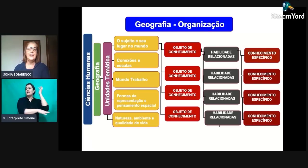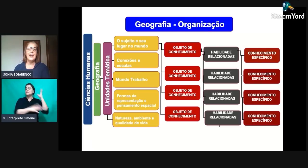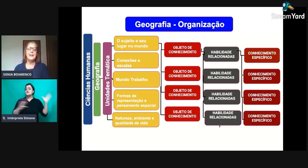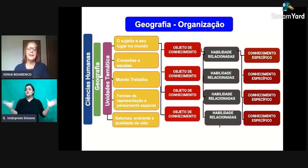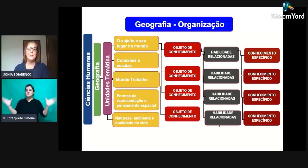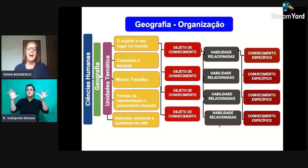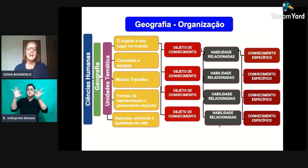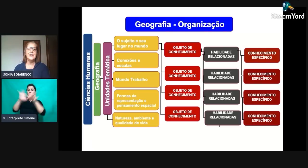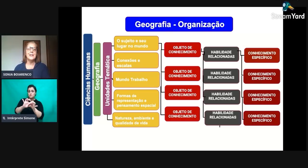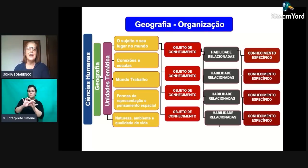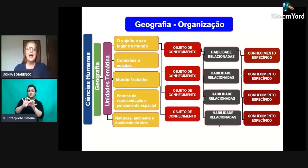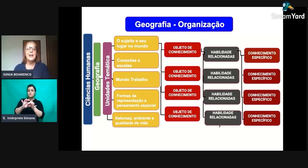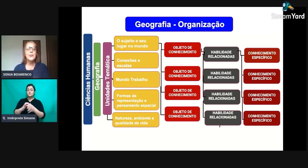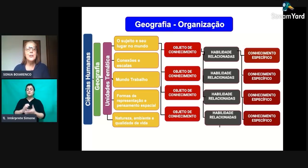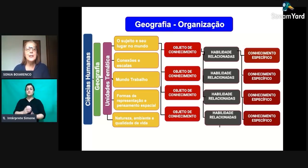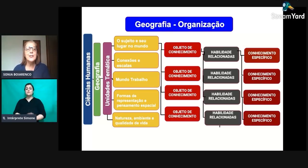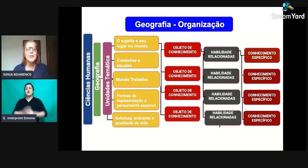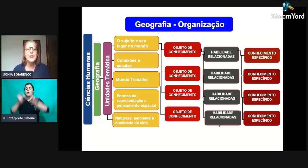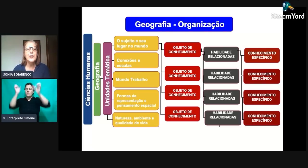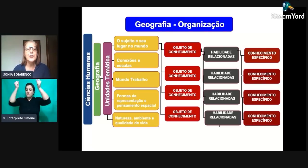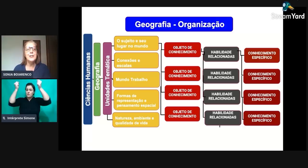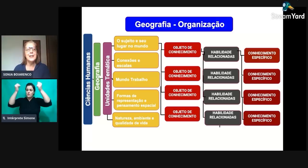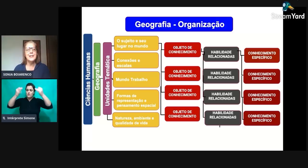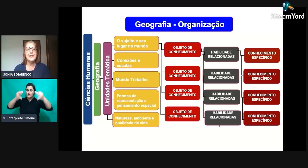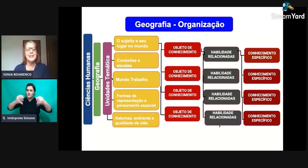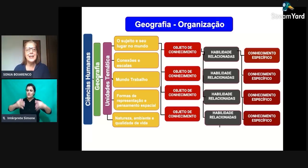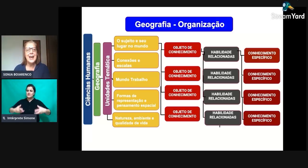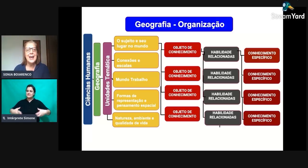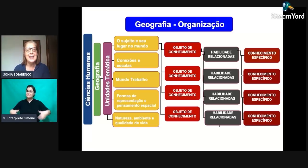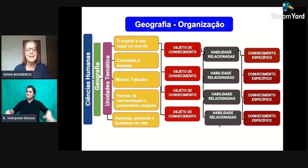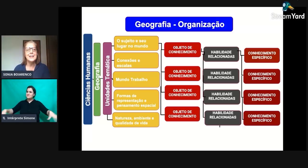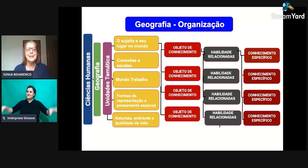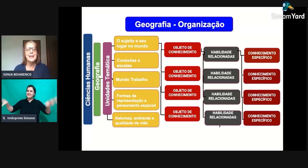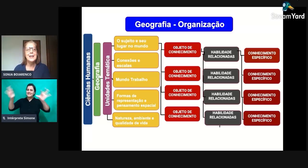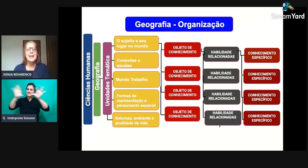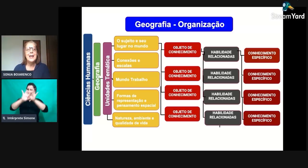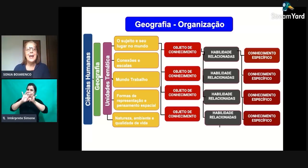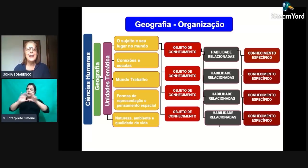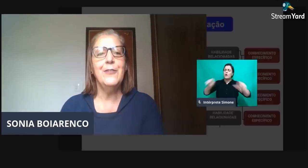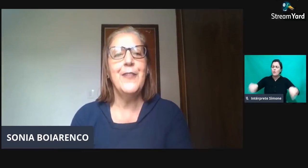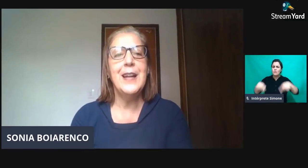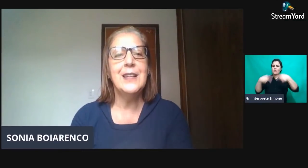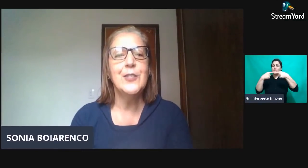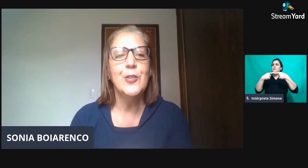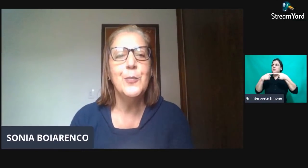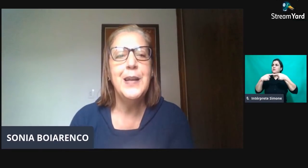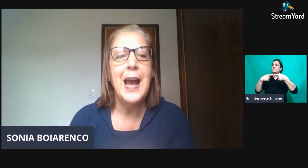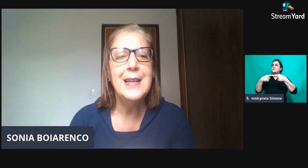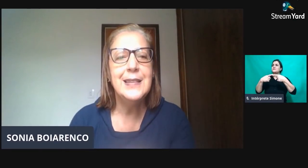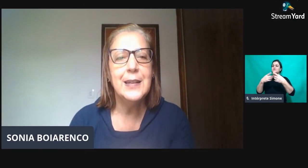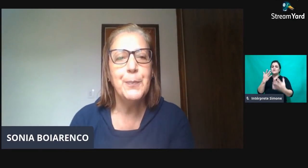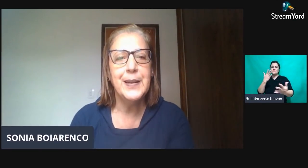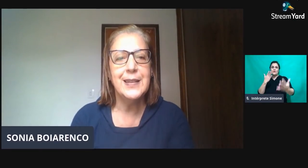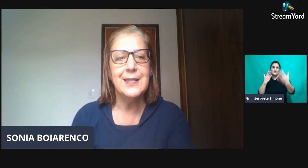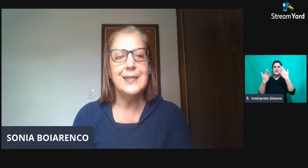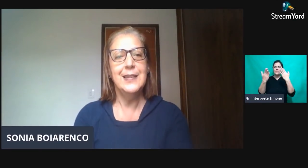nessas unidades temáticas, as conexões, as escalas, né? Ela fala sobre